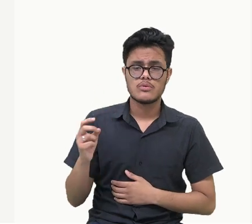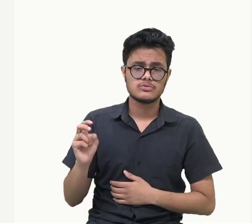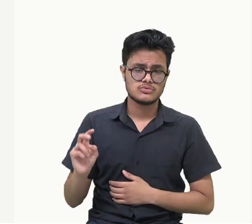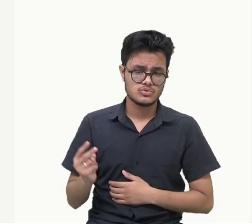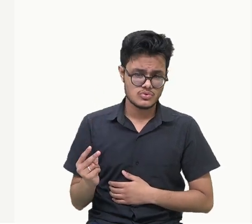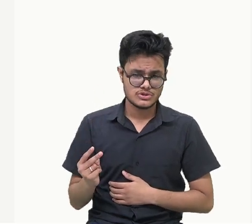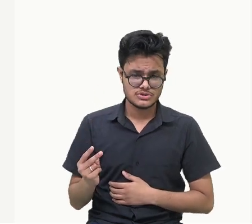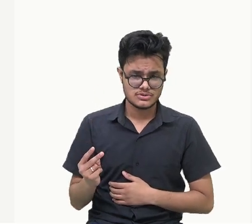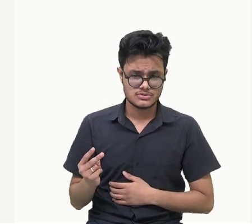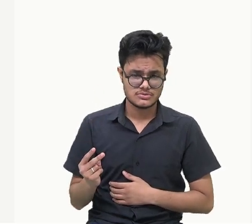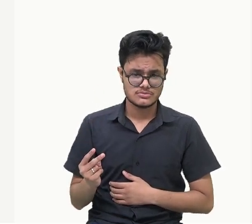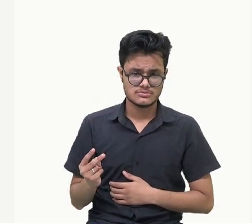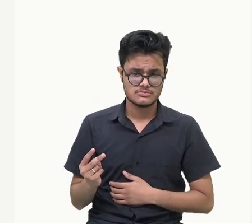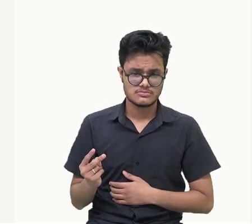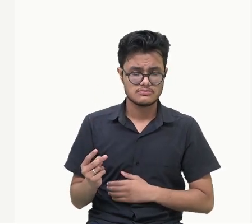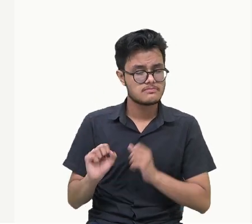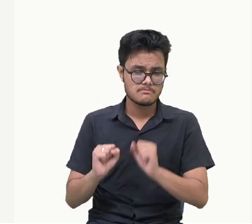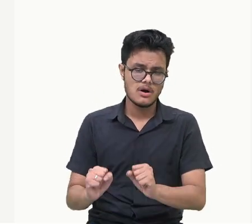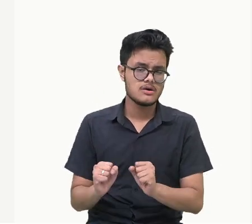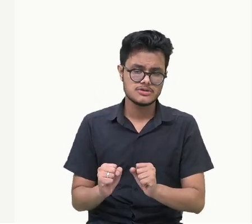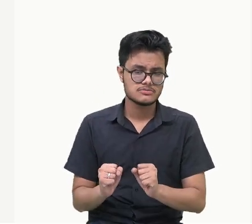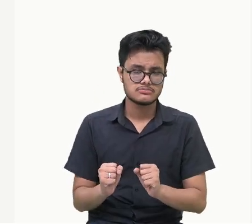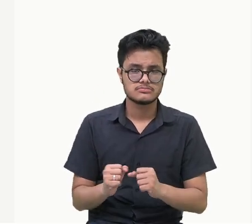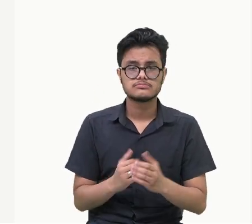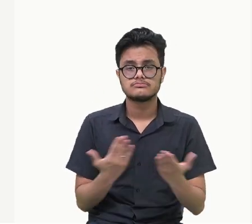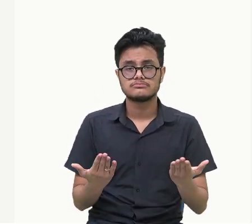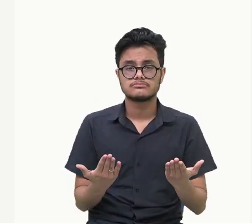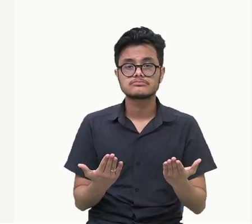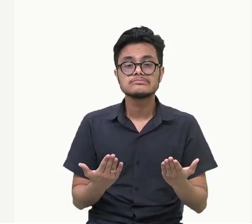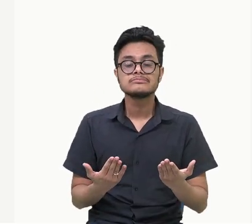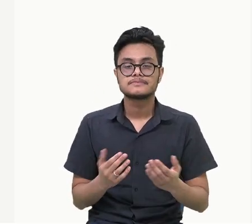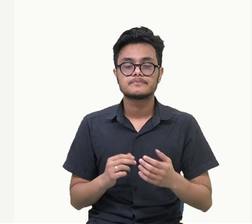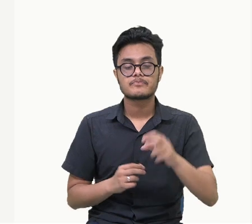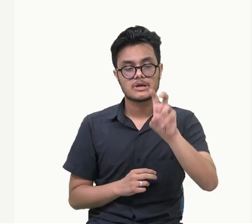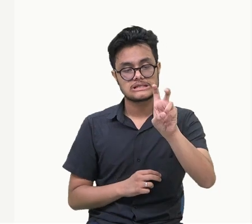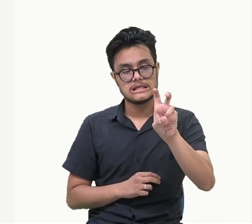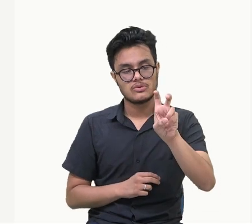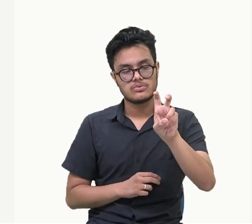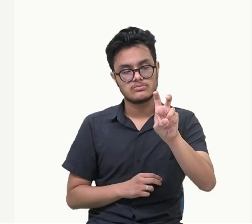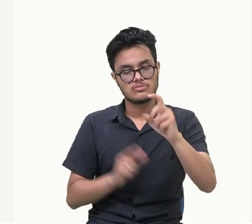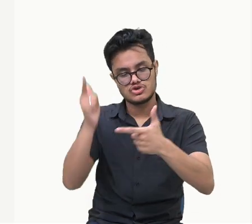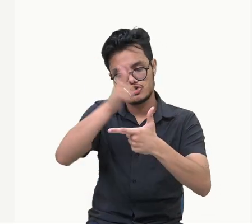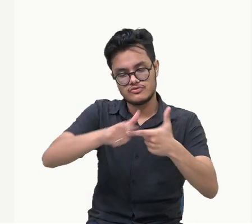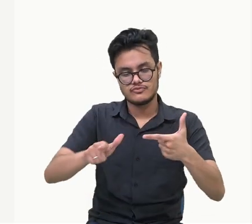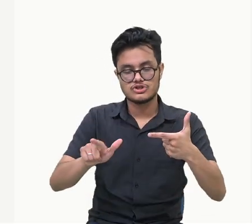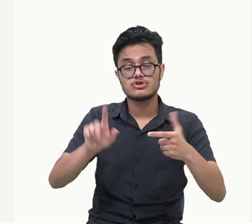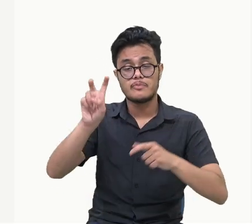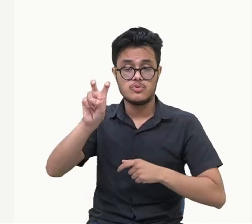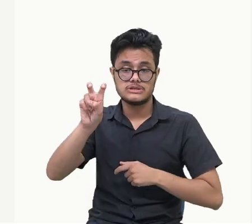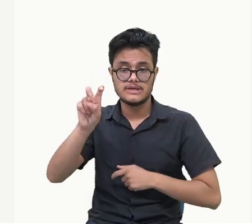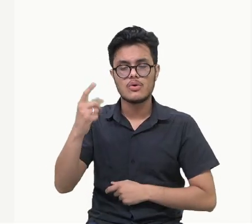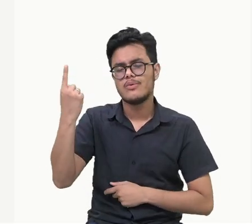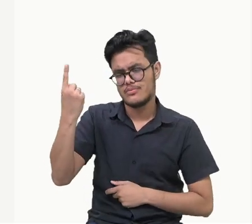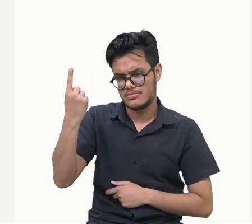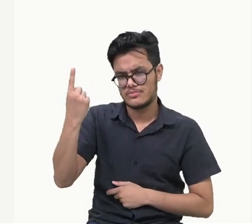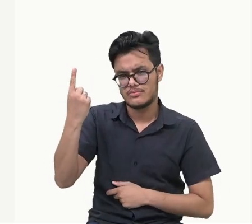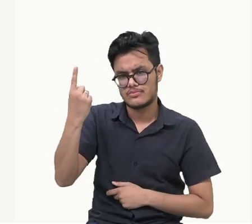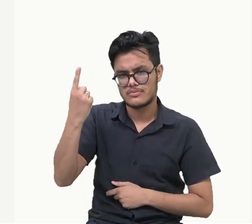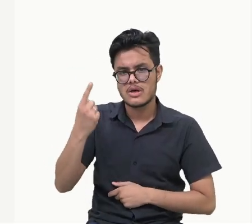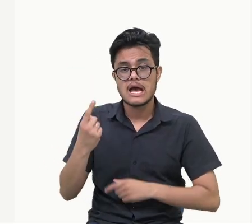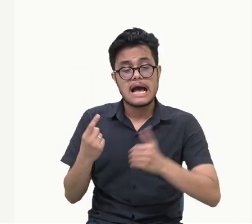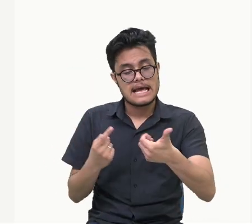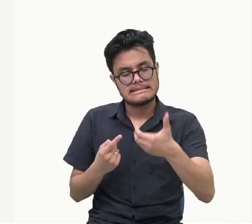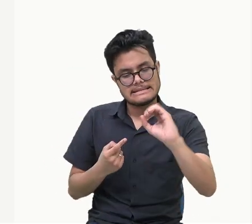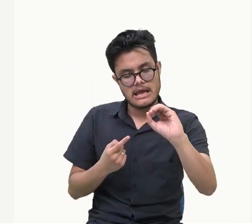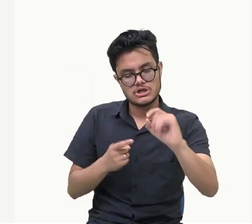sobre 2, né? Então, no lugar aqui de você trabalhar, por exemplo, 0,5 elevado a x, você